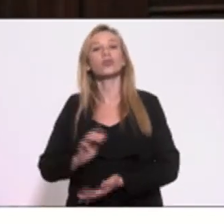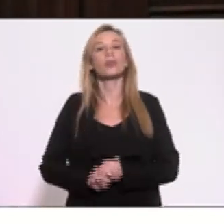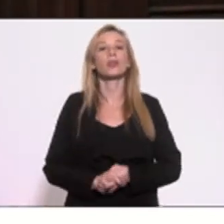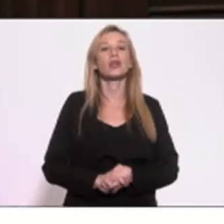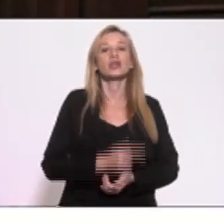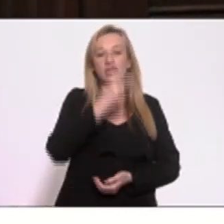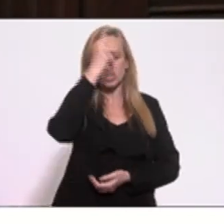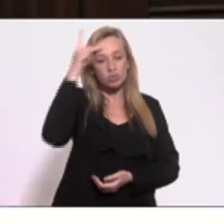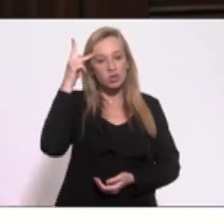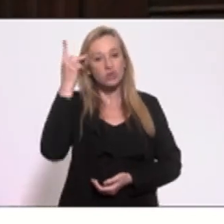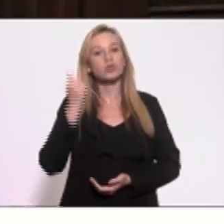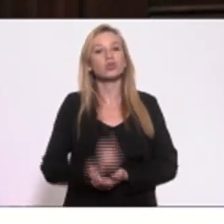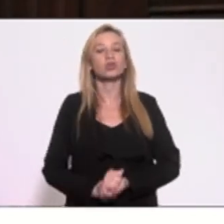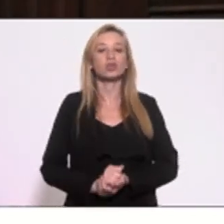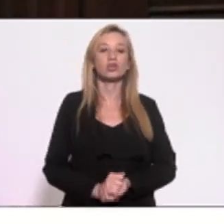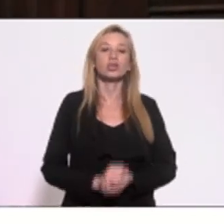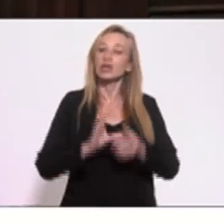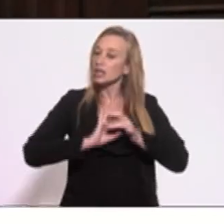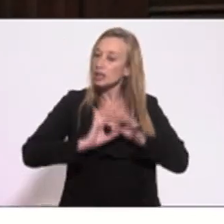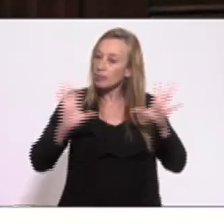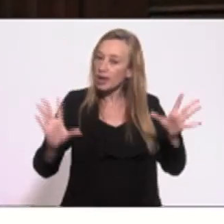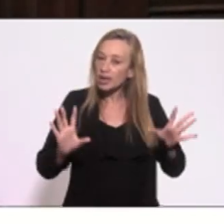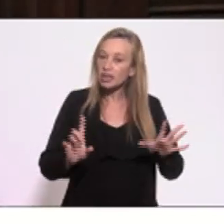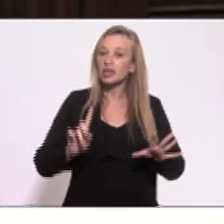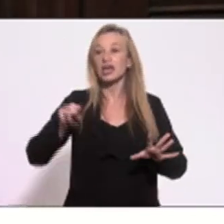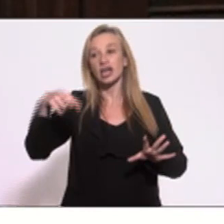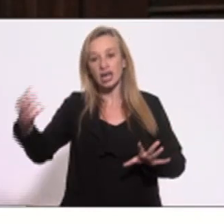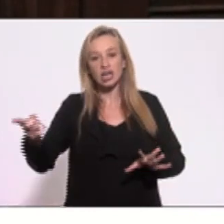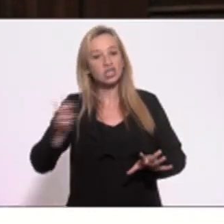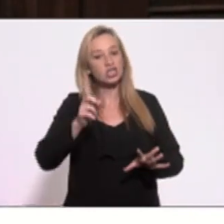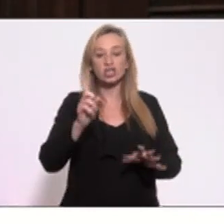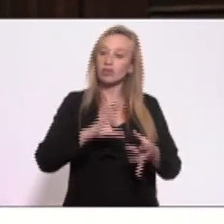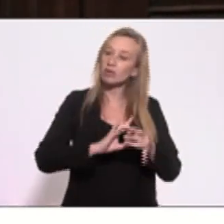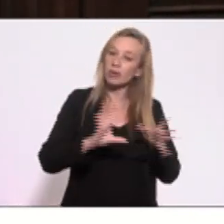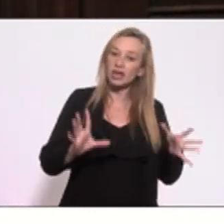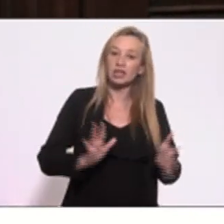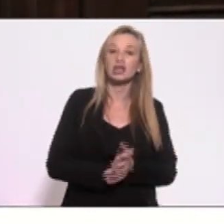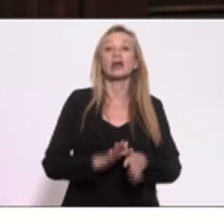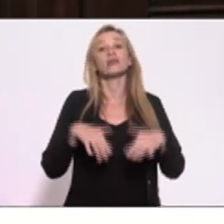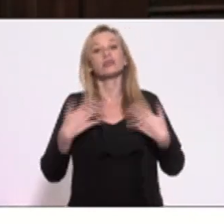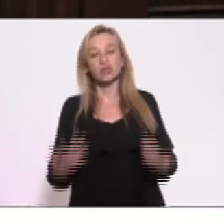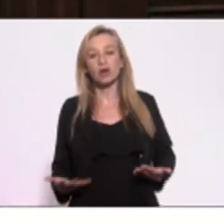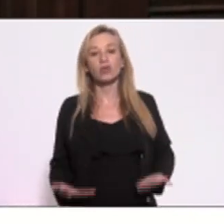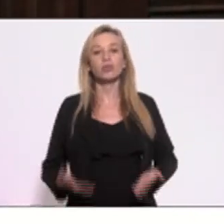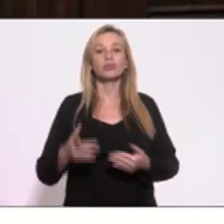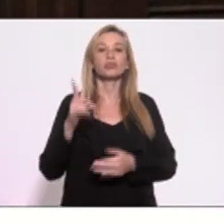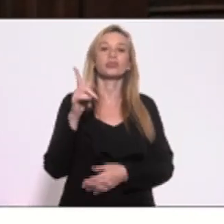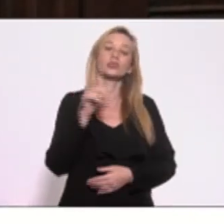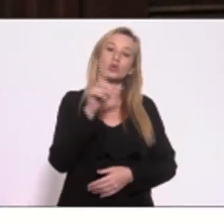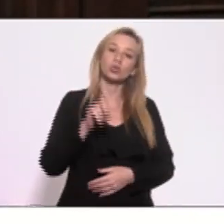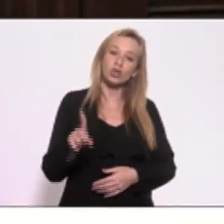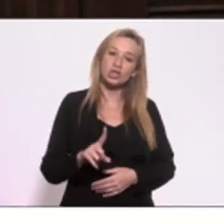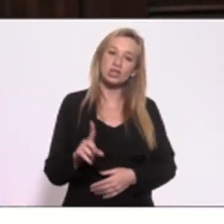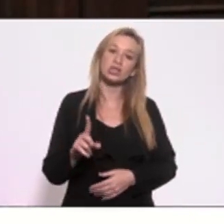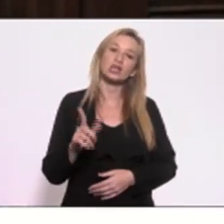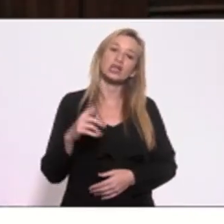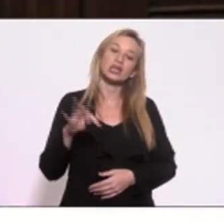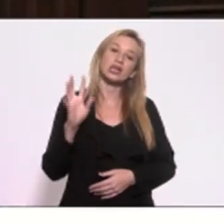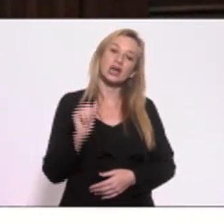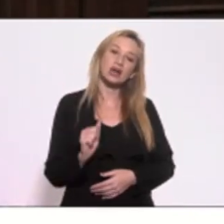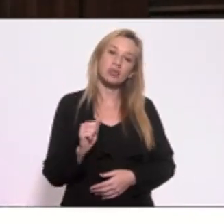das pessoas recém-libertas e daquelas que não foram libertas. Então, o Luiz Gama foi fundamental